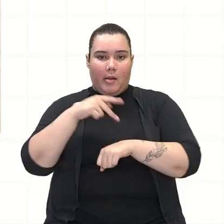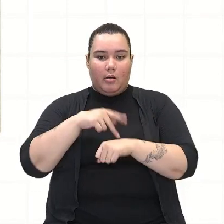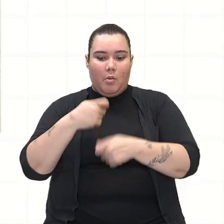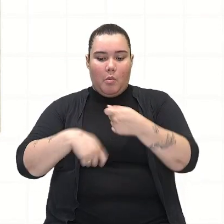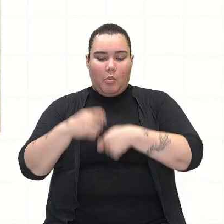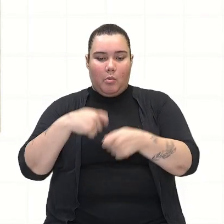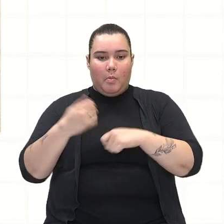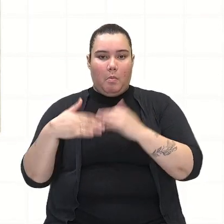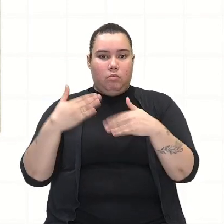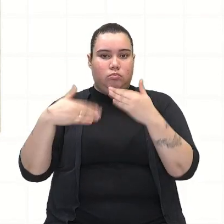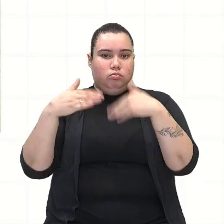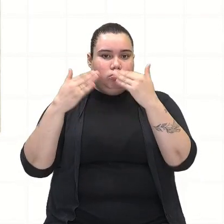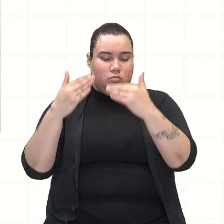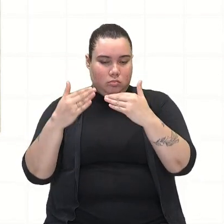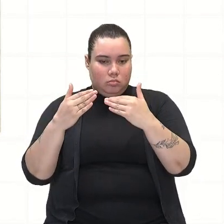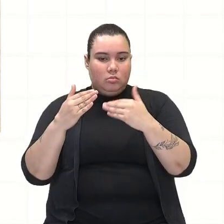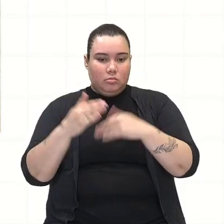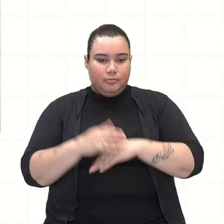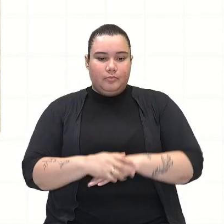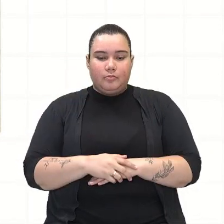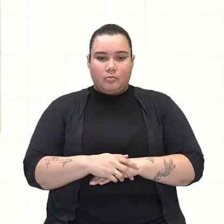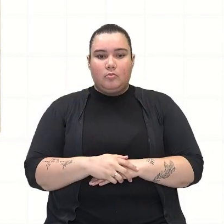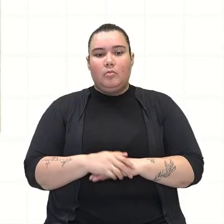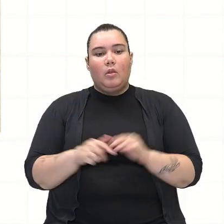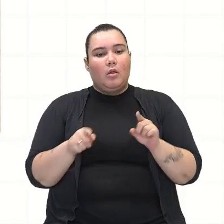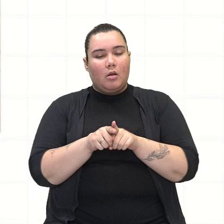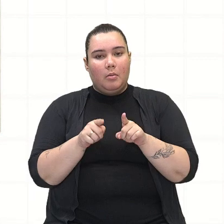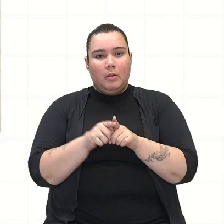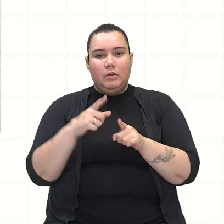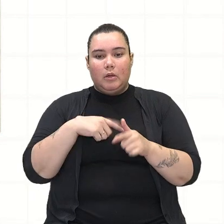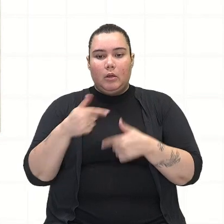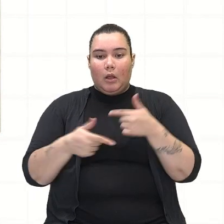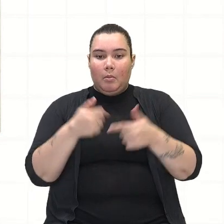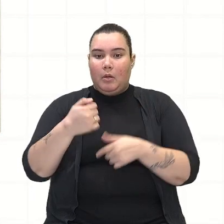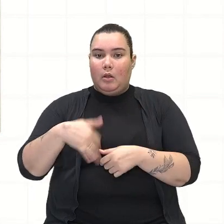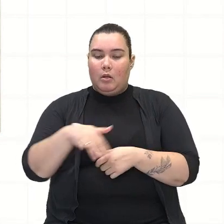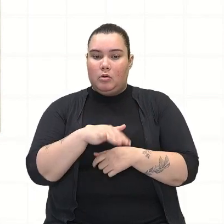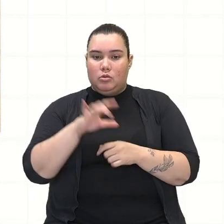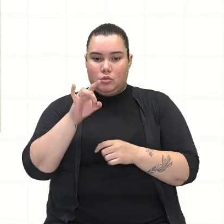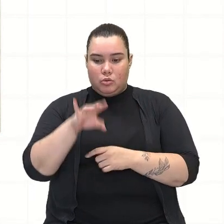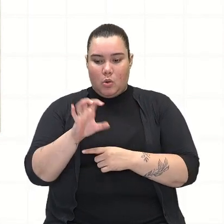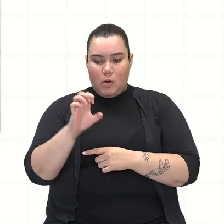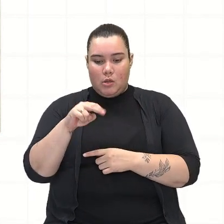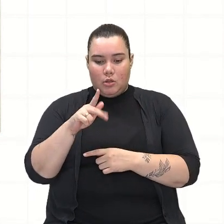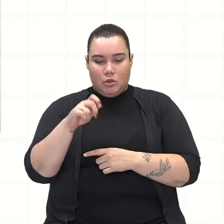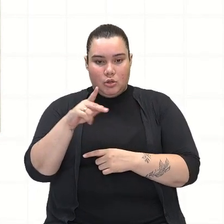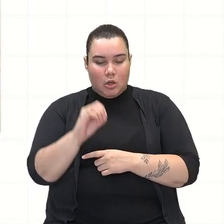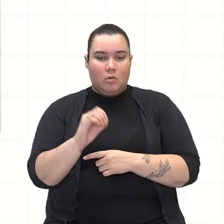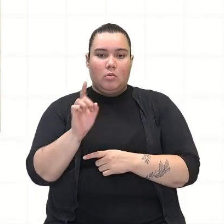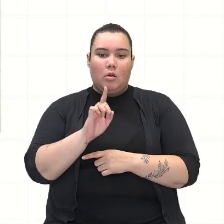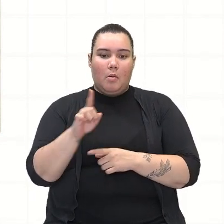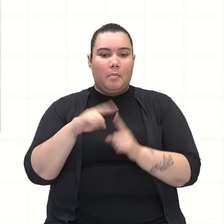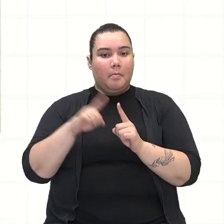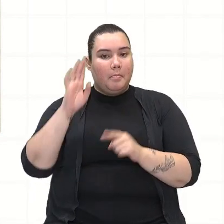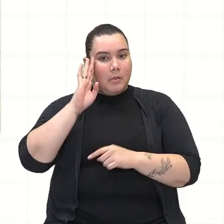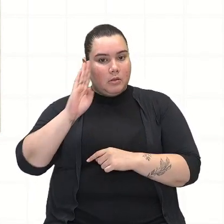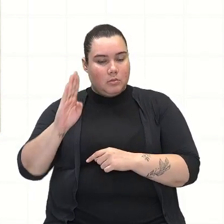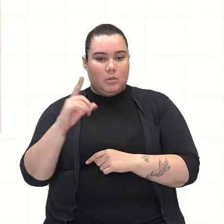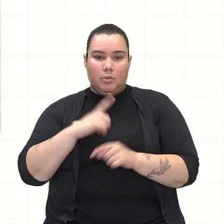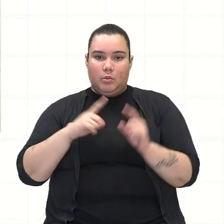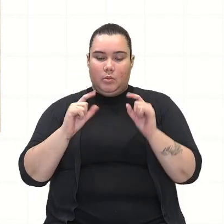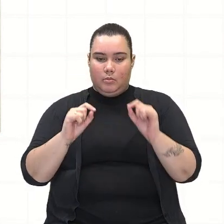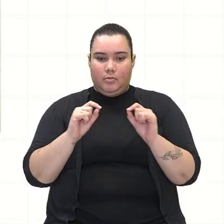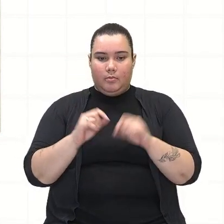no Brasil colonial. Então, eles também vão desempenhar trabalhos não somente nos engenhos, principalmente, mas não somente nos